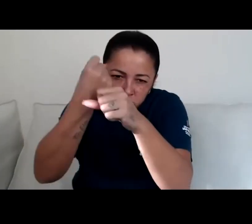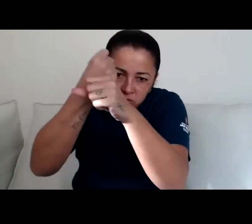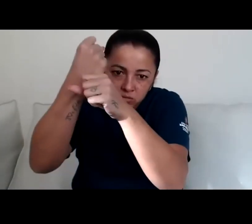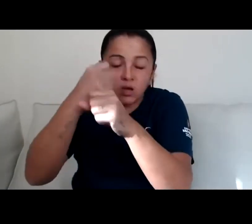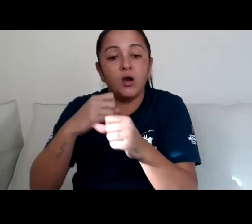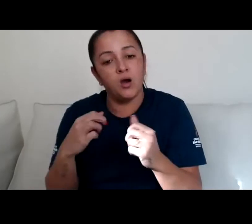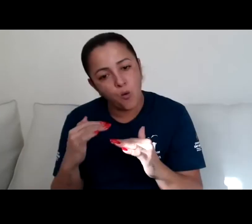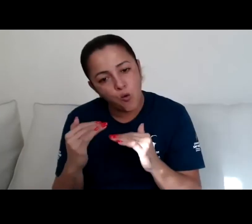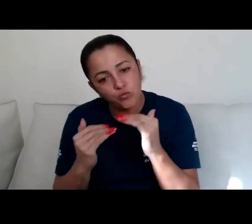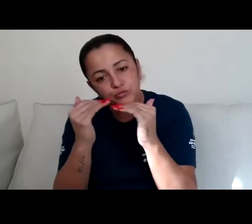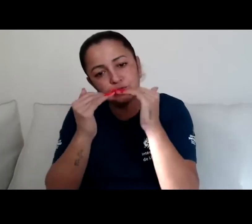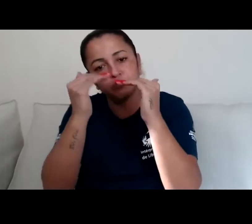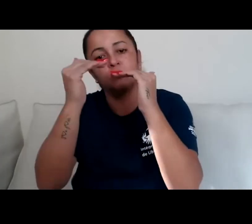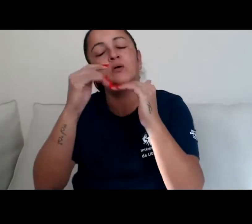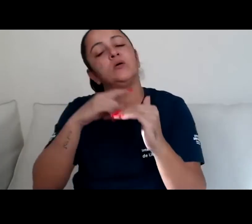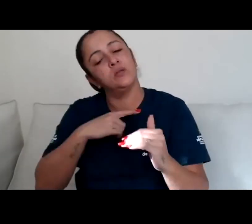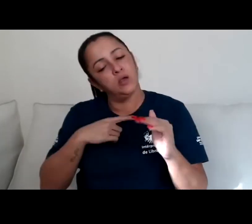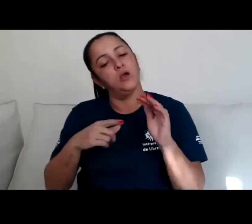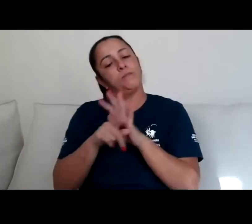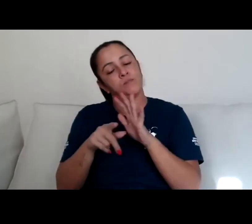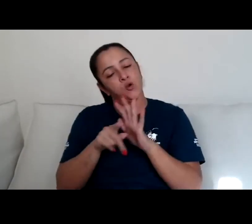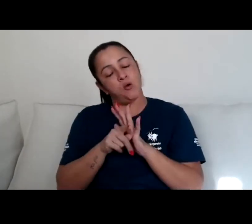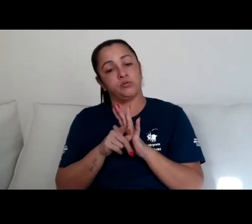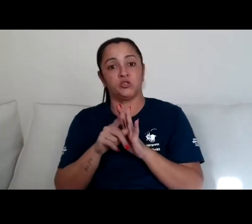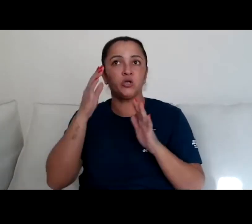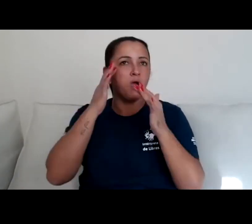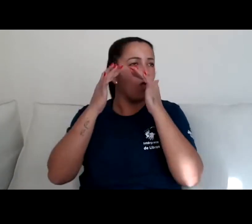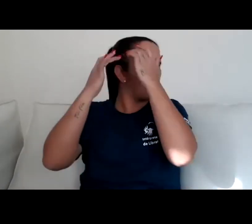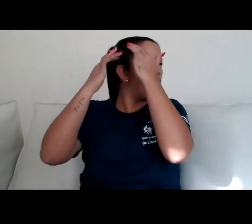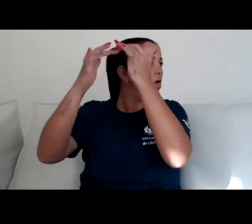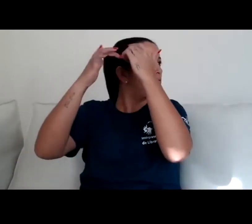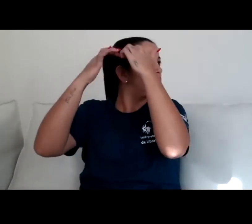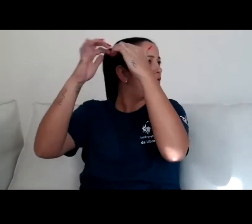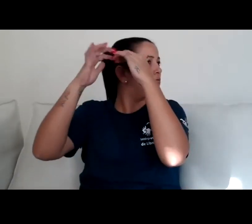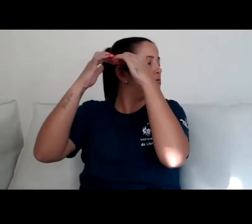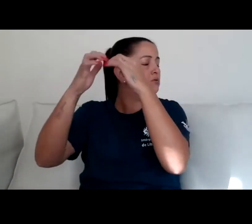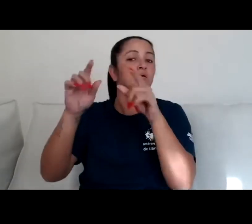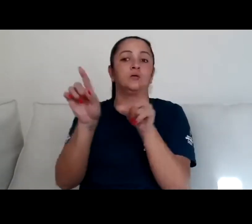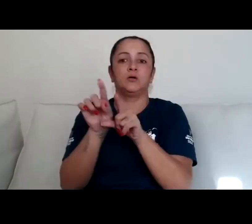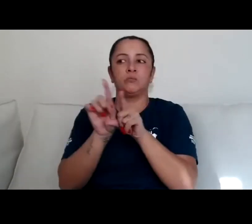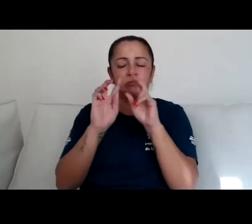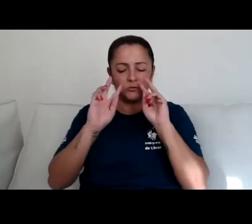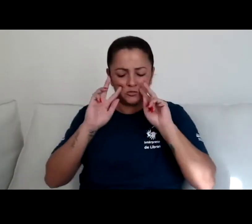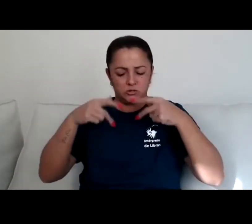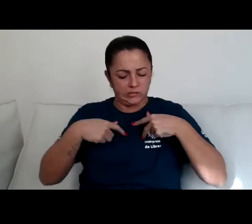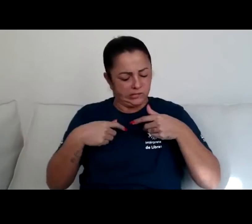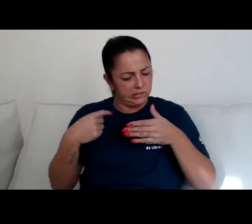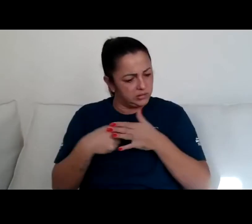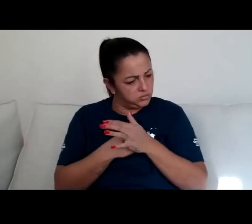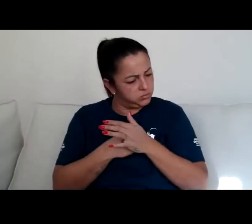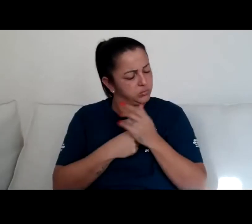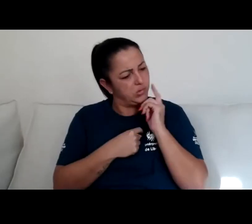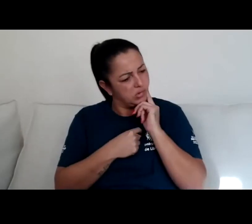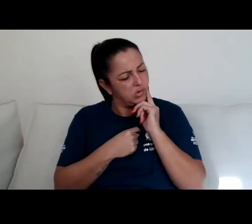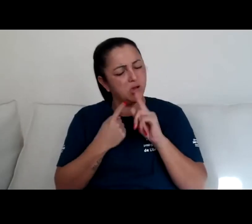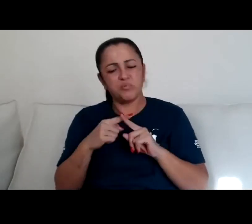de reflexão e de se perguntar o porquê nós não